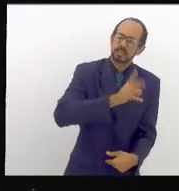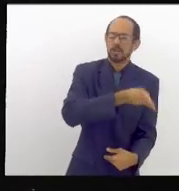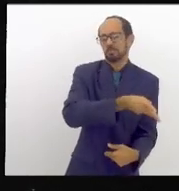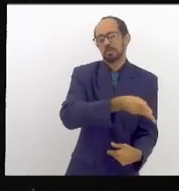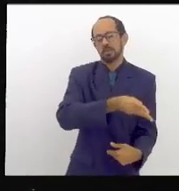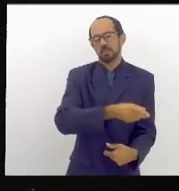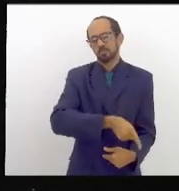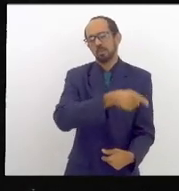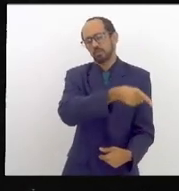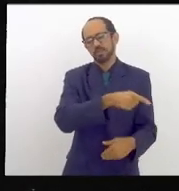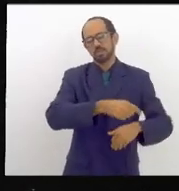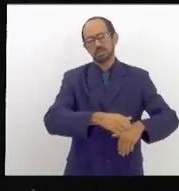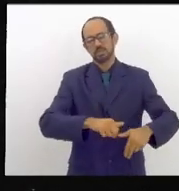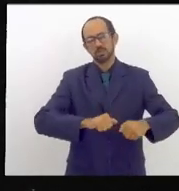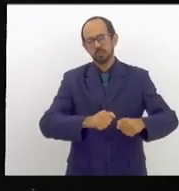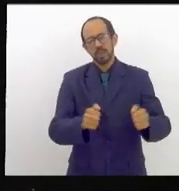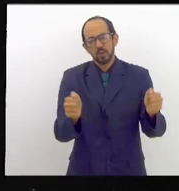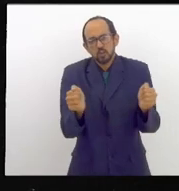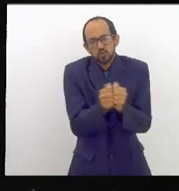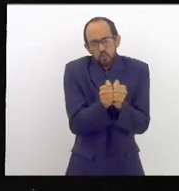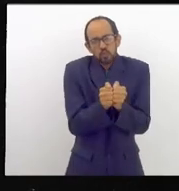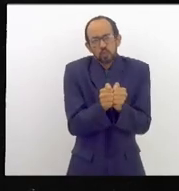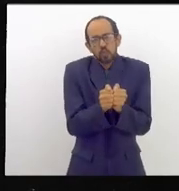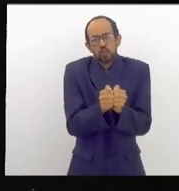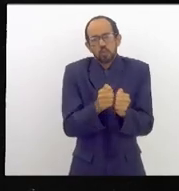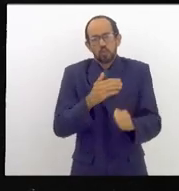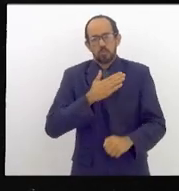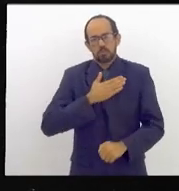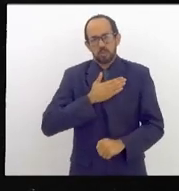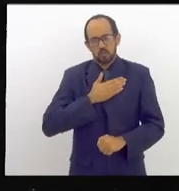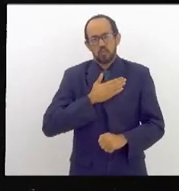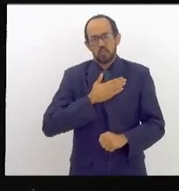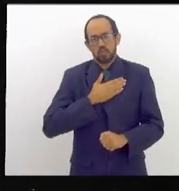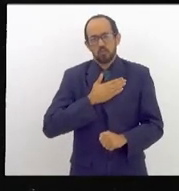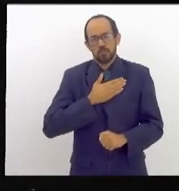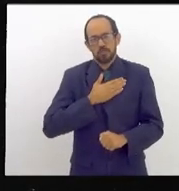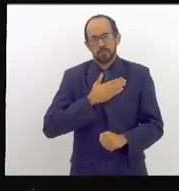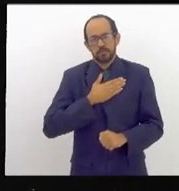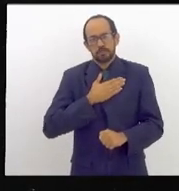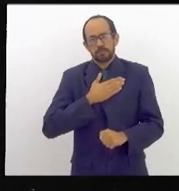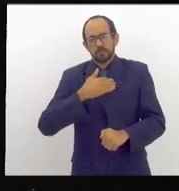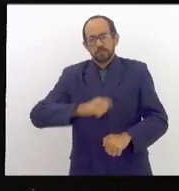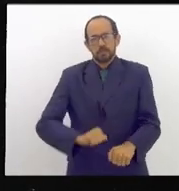as minhas mãos e os meus braços e eu quero agradecer